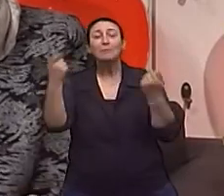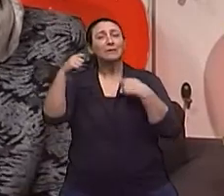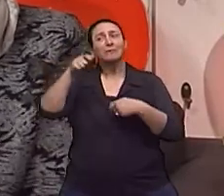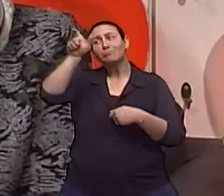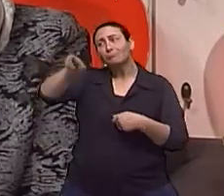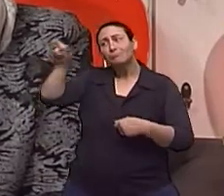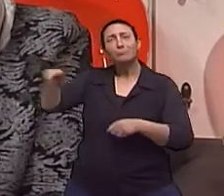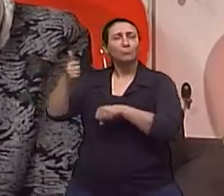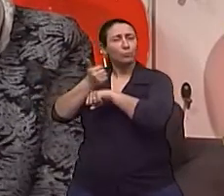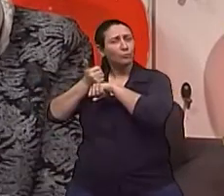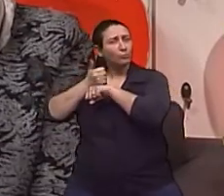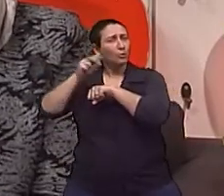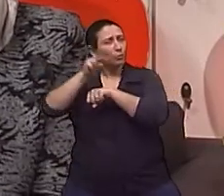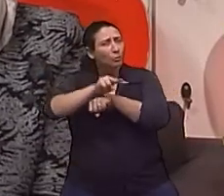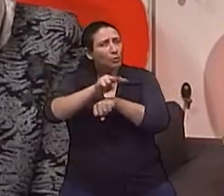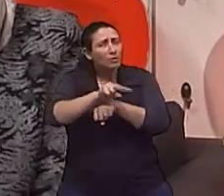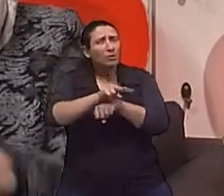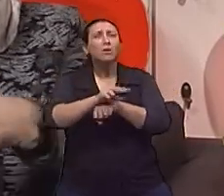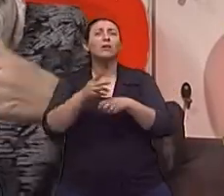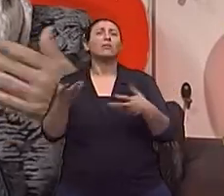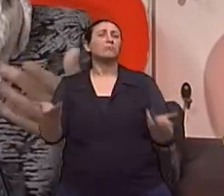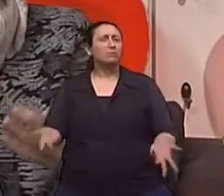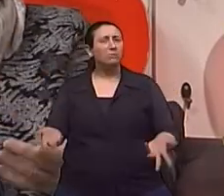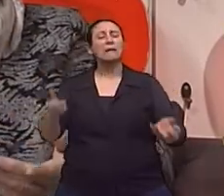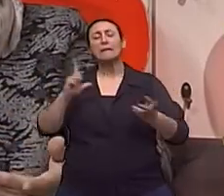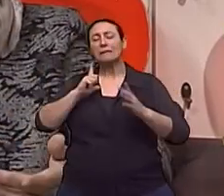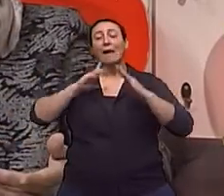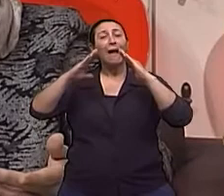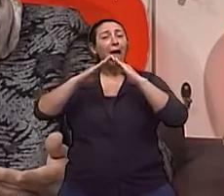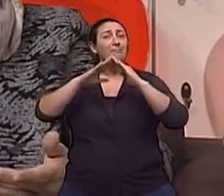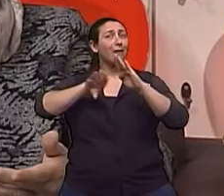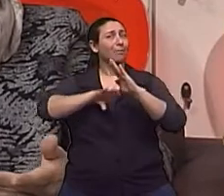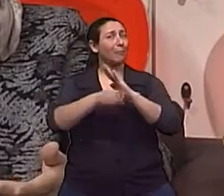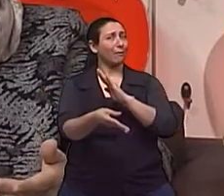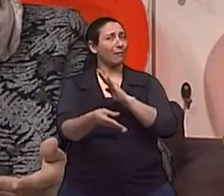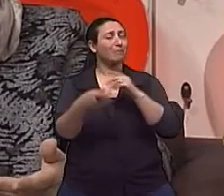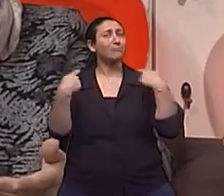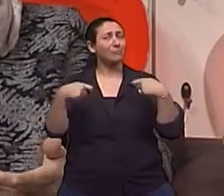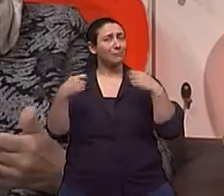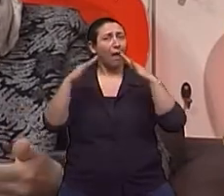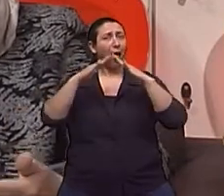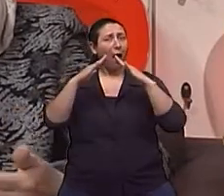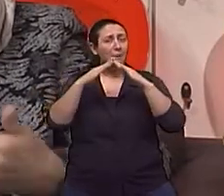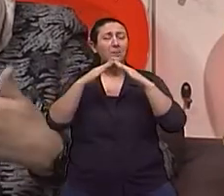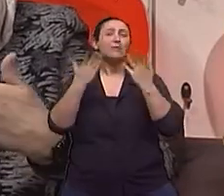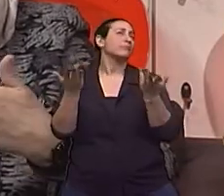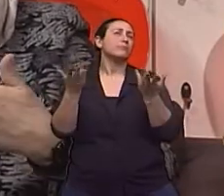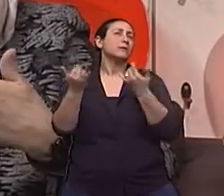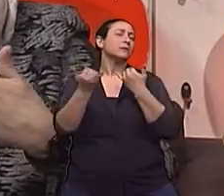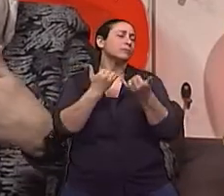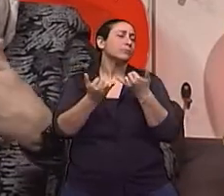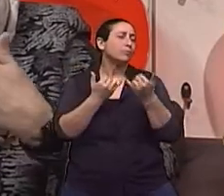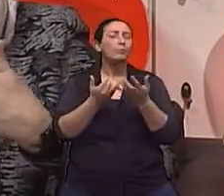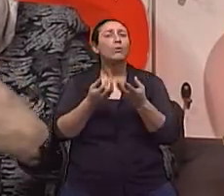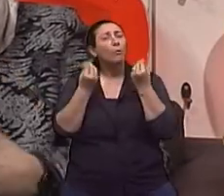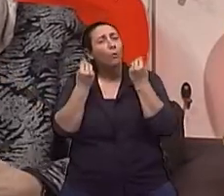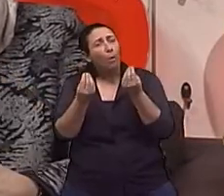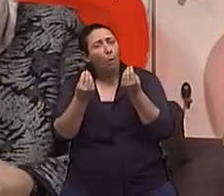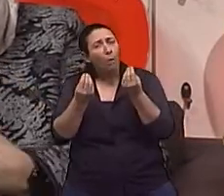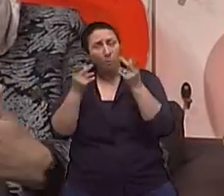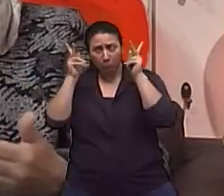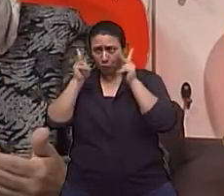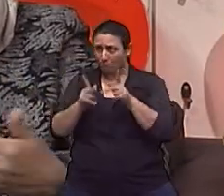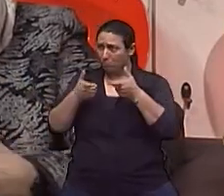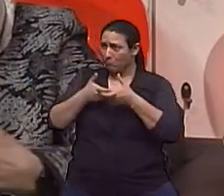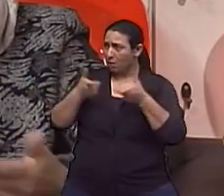cuidadores com a gente né lá tá tem Casas adaptadas ao idoso por exemplo como a